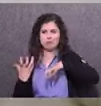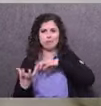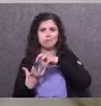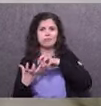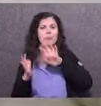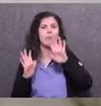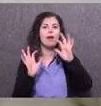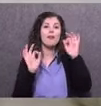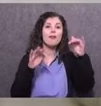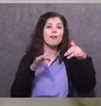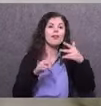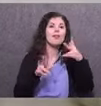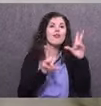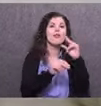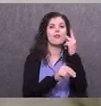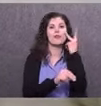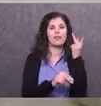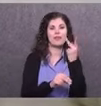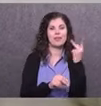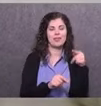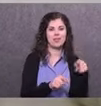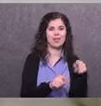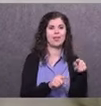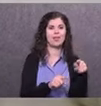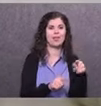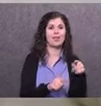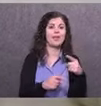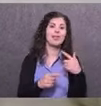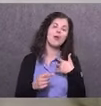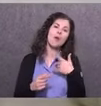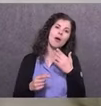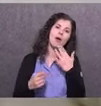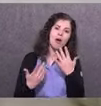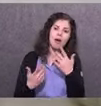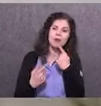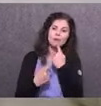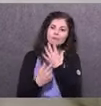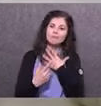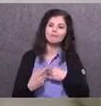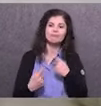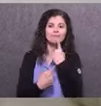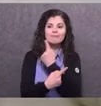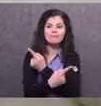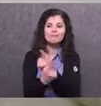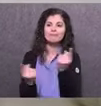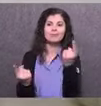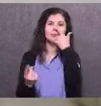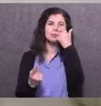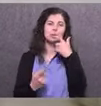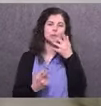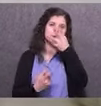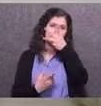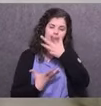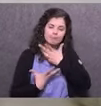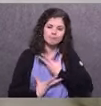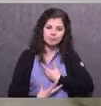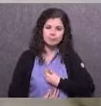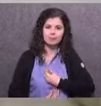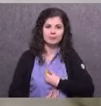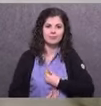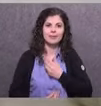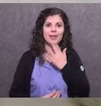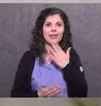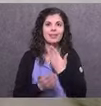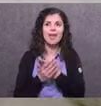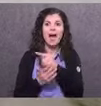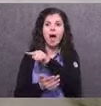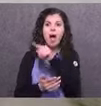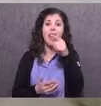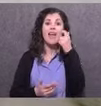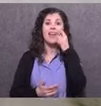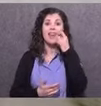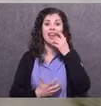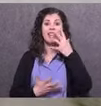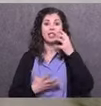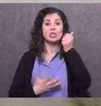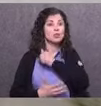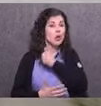Transmite uma palavra de alento aos abatidos, uma mensagem de esperança a todos os que estão na angústia e na